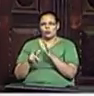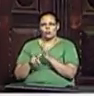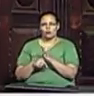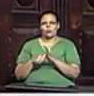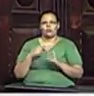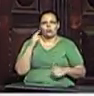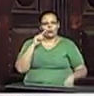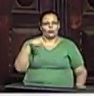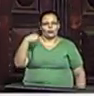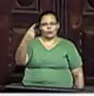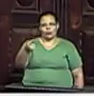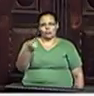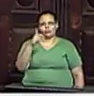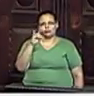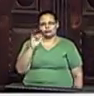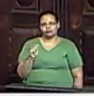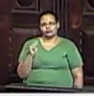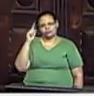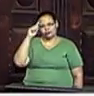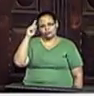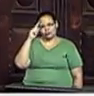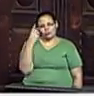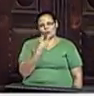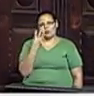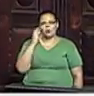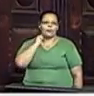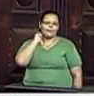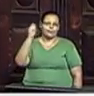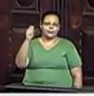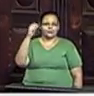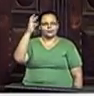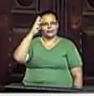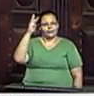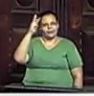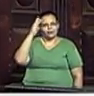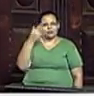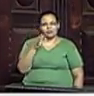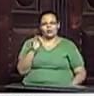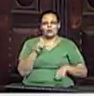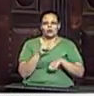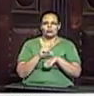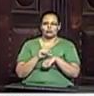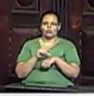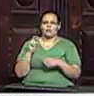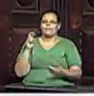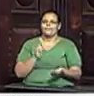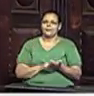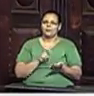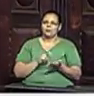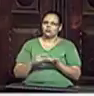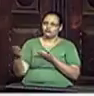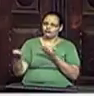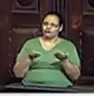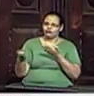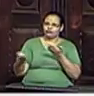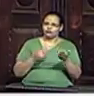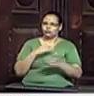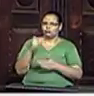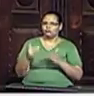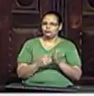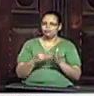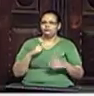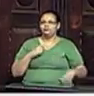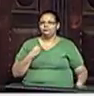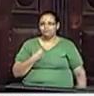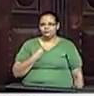realizado no próximo dia, 4 de abril, terça-feira, às 10 horas da manhã. Então fica aqui o convite para todos os